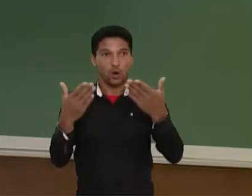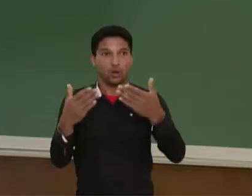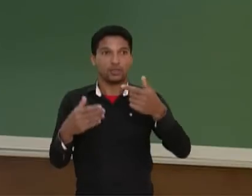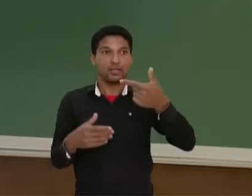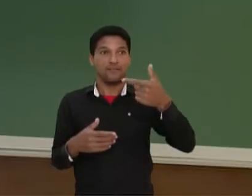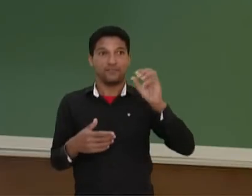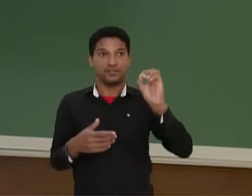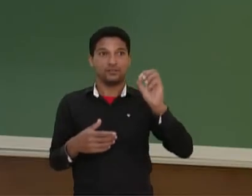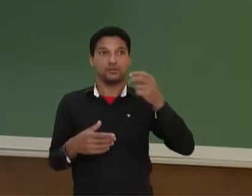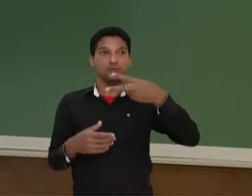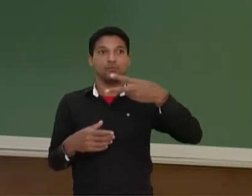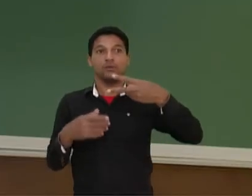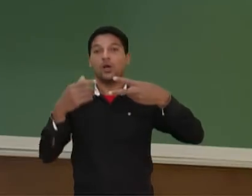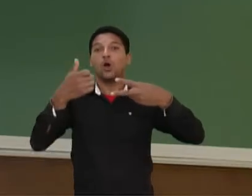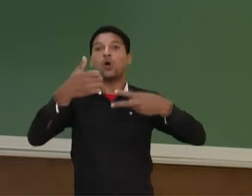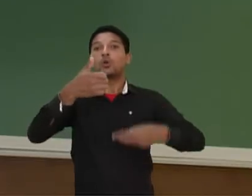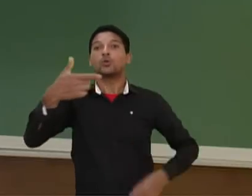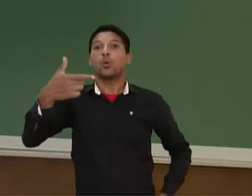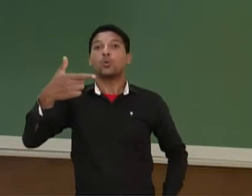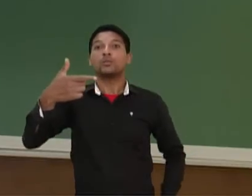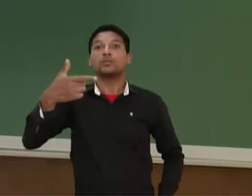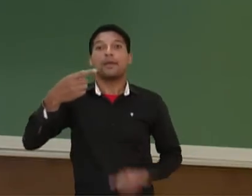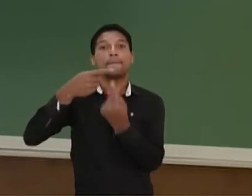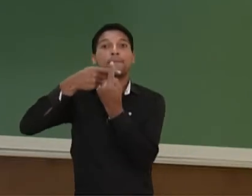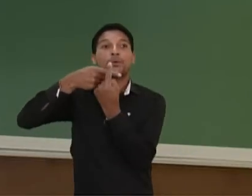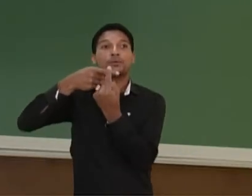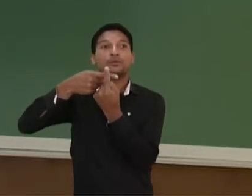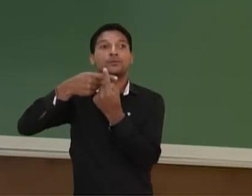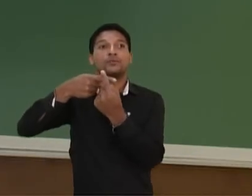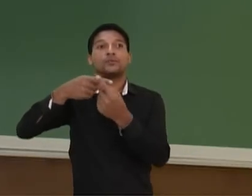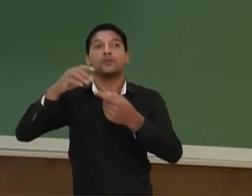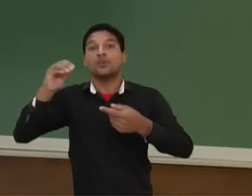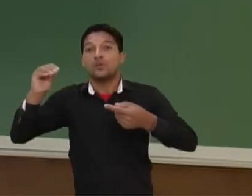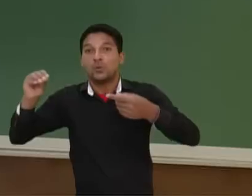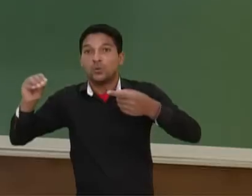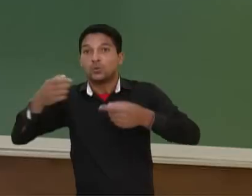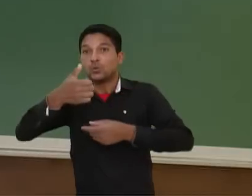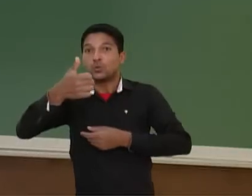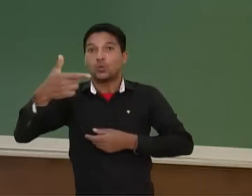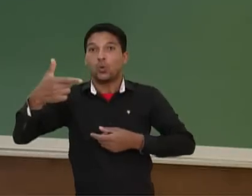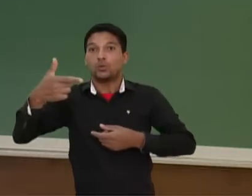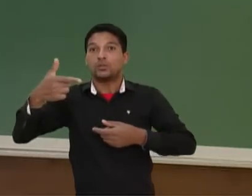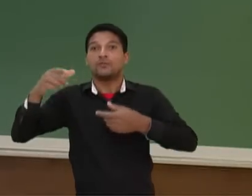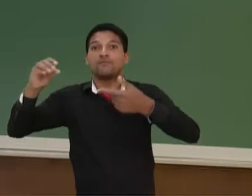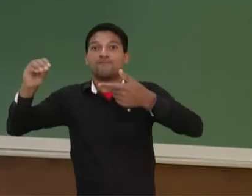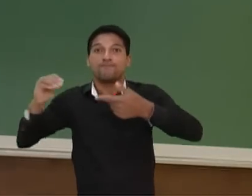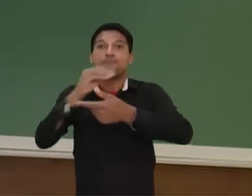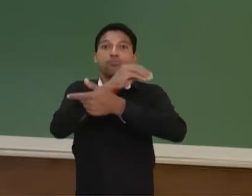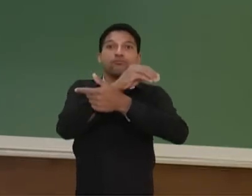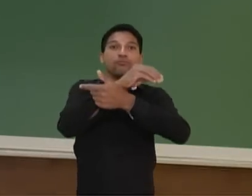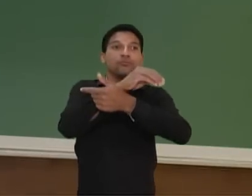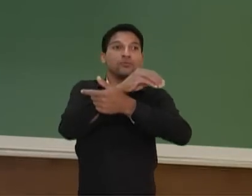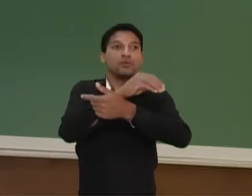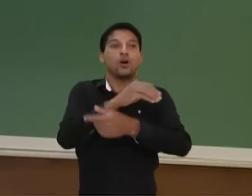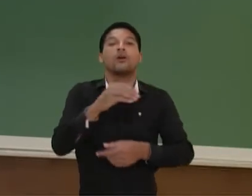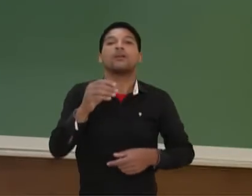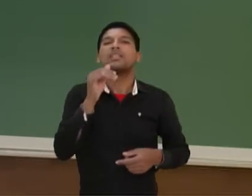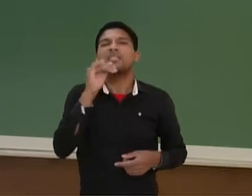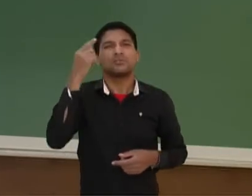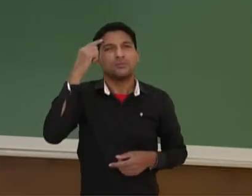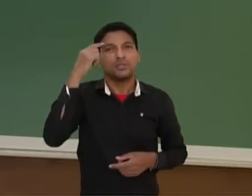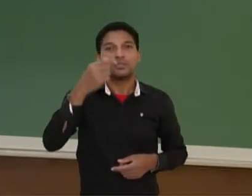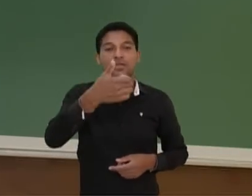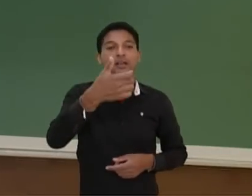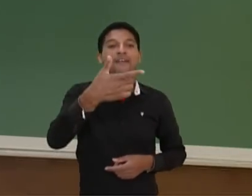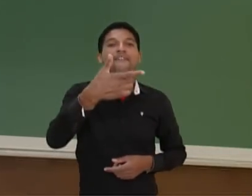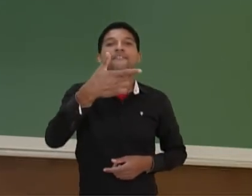Esse 12, que está positivo desse lado, ele vai vir para o outro lado negativo. Pensa comigo. Quanto que é 20 menos 12? 20